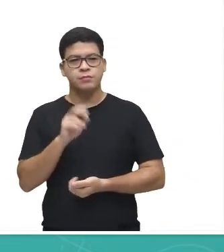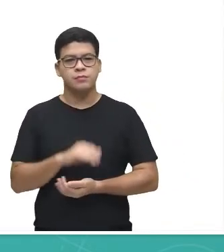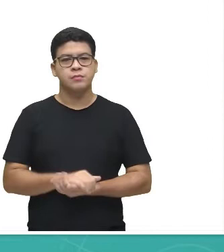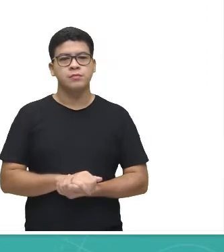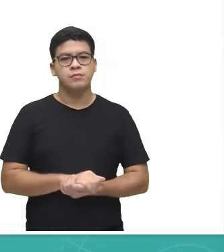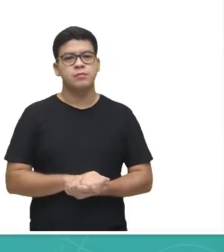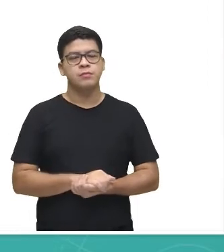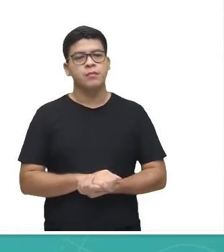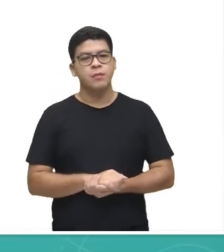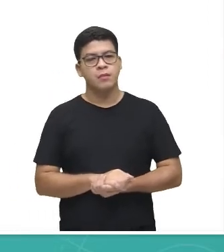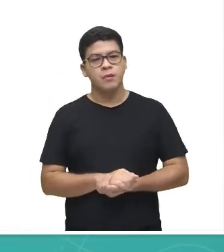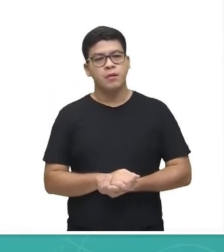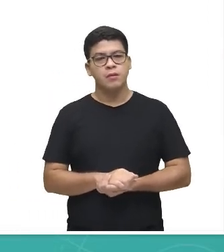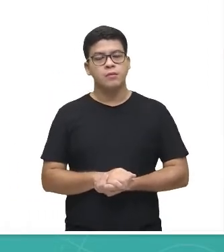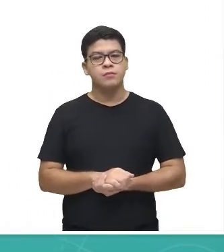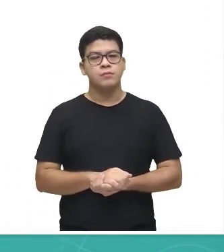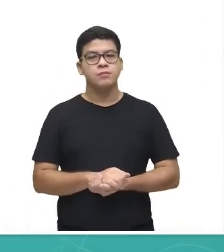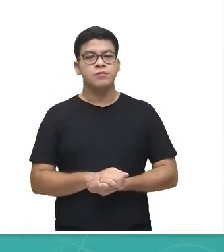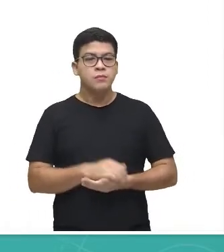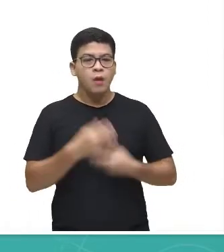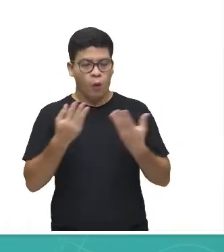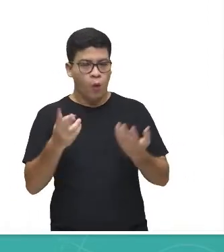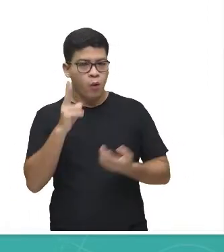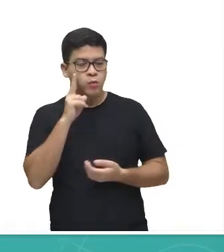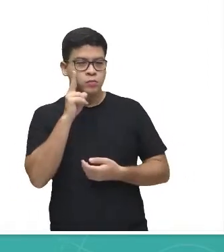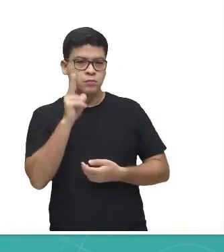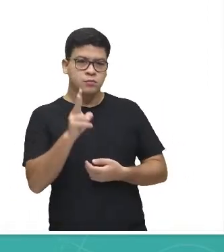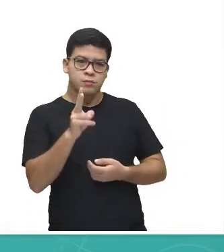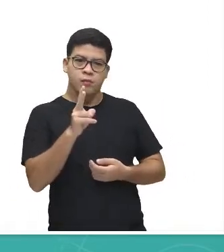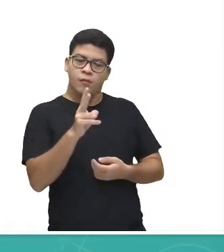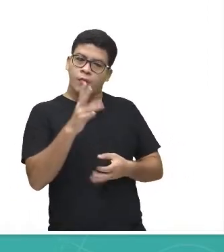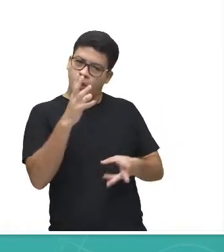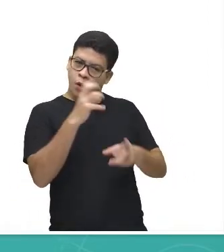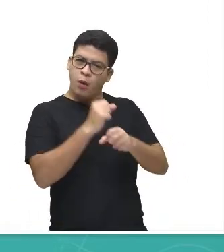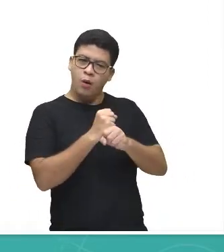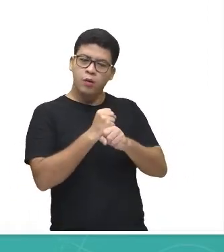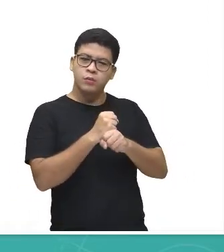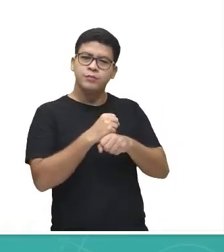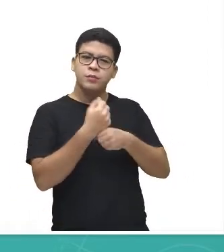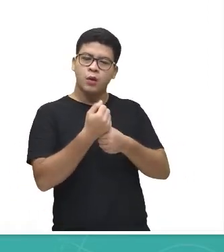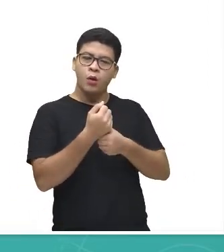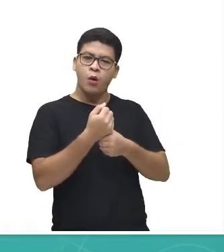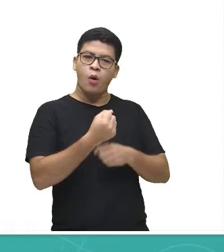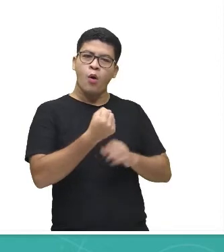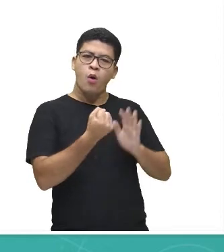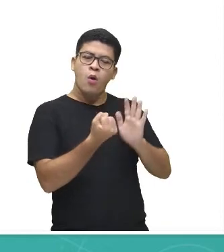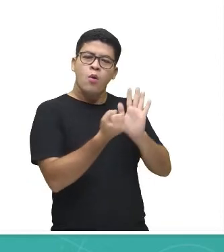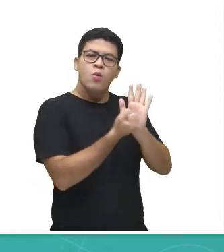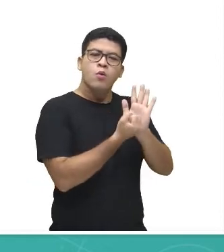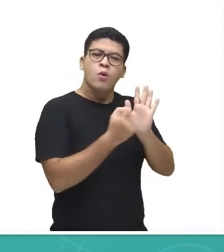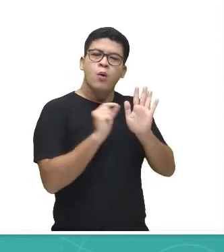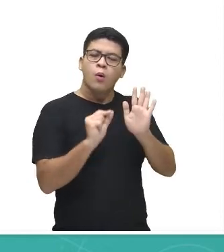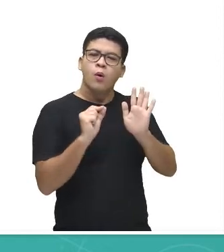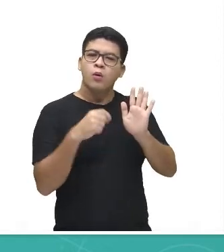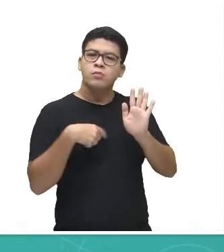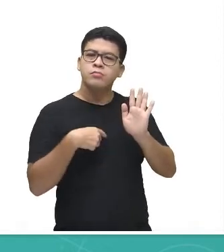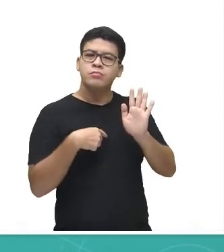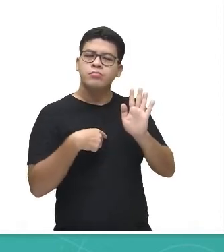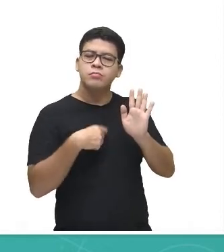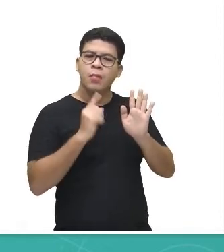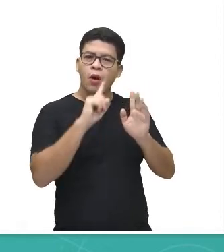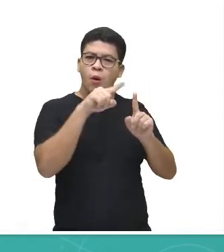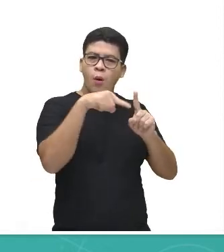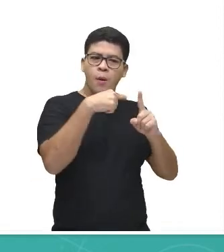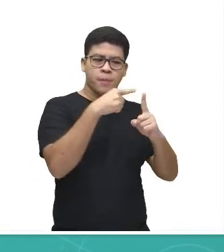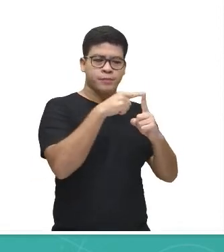aí essa solução. Então veja, o símbolo utilizado para representar a adição